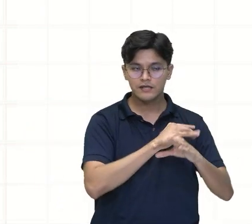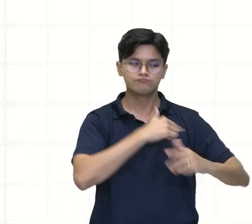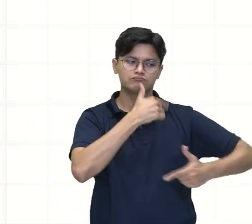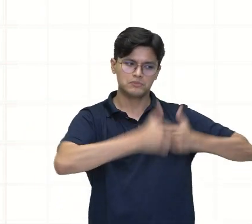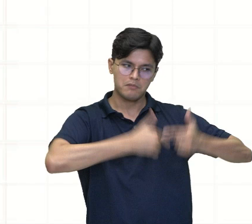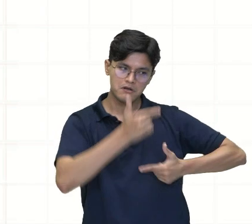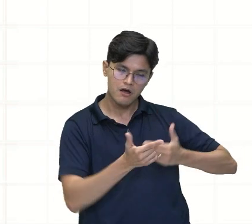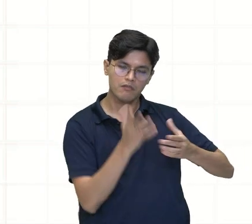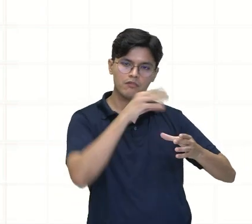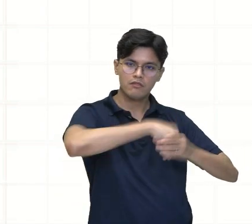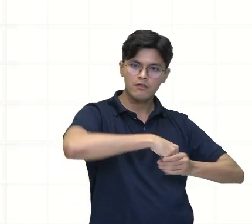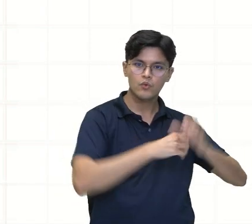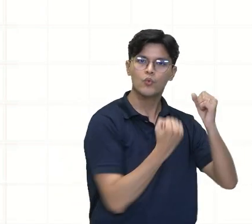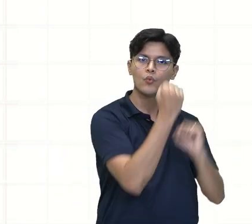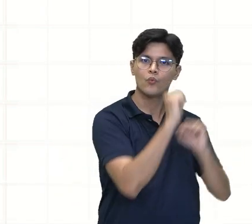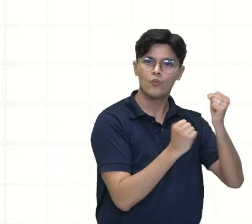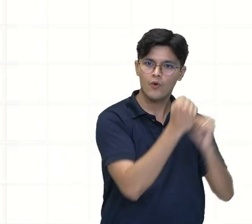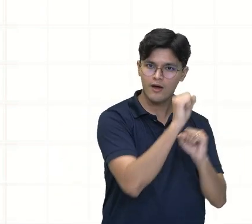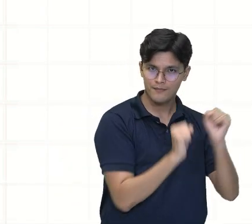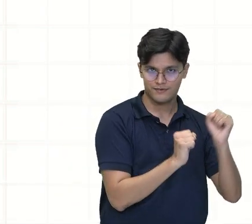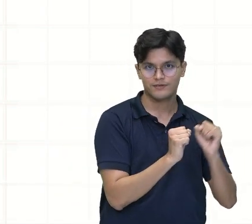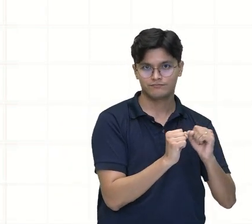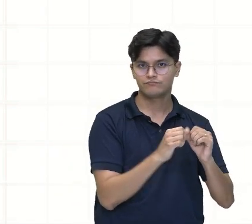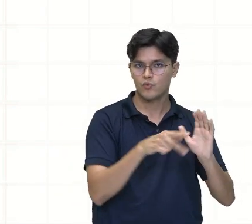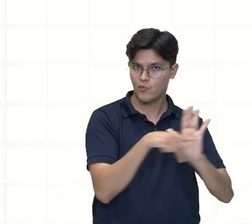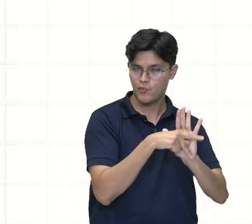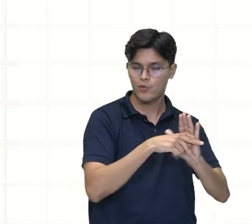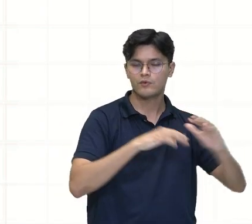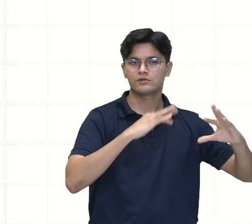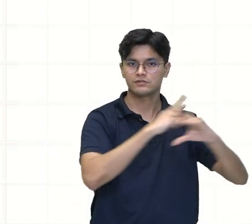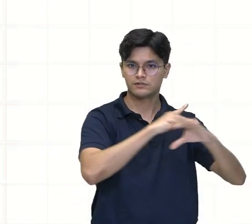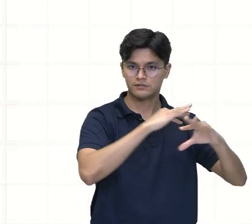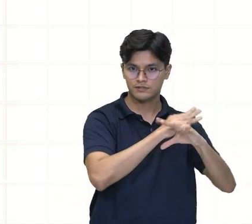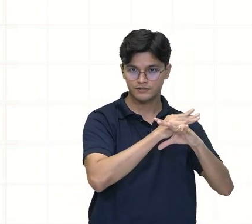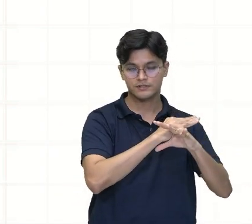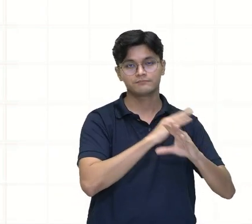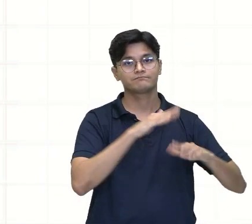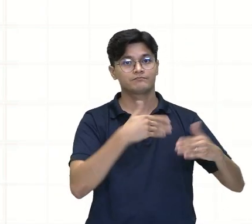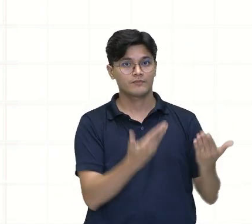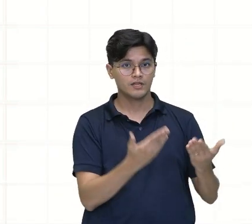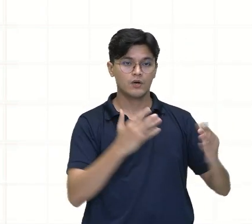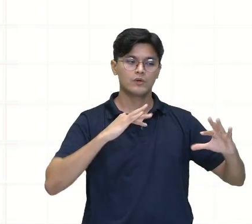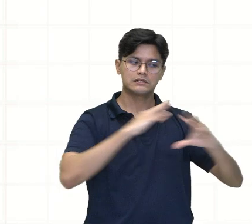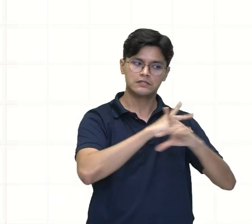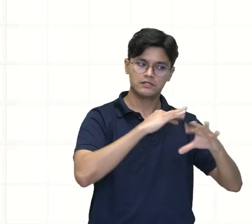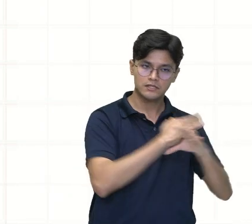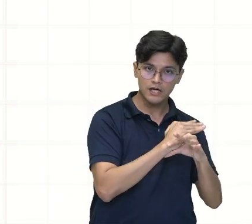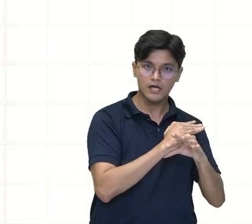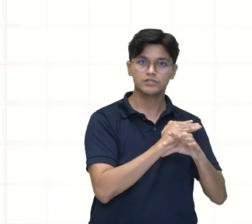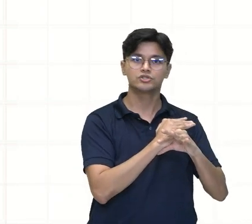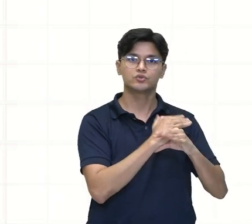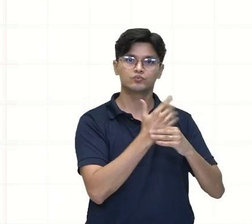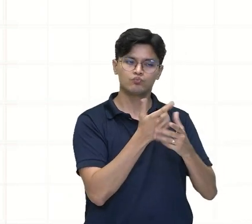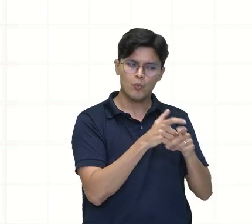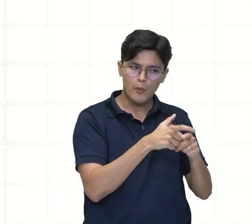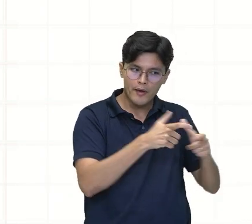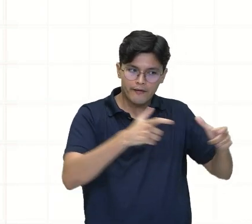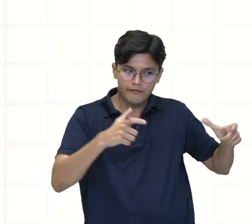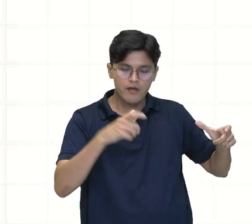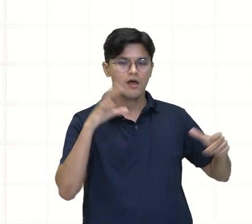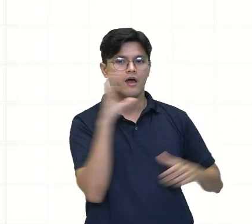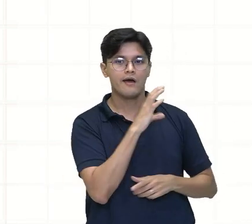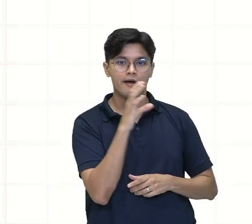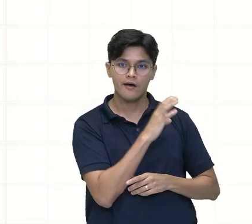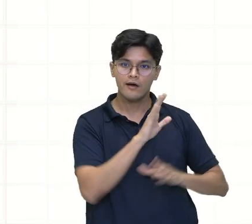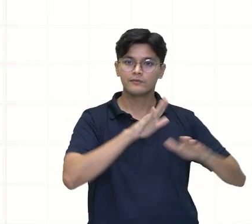fabris, nas fábricas que se encontravam nas cidades. Foi nesse período que as cidades começaram a crescer rapidamente e veio com esse